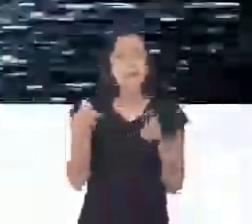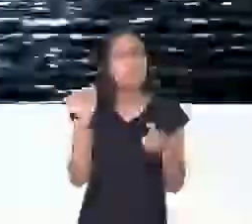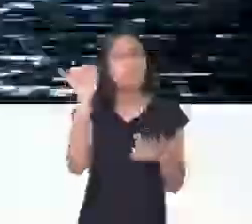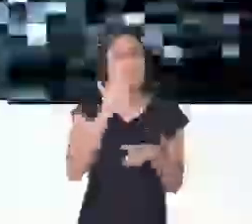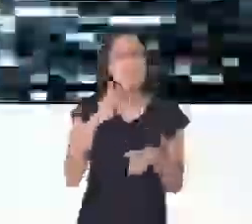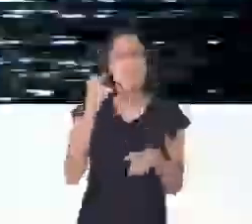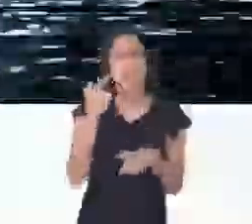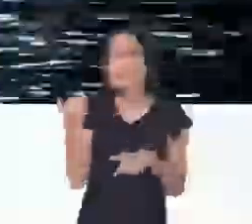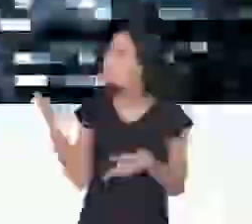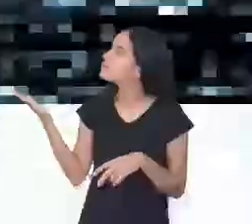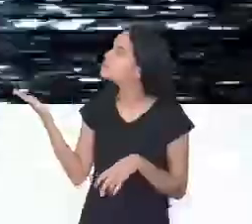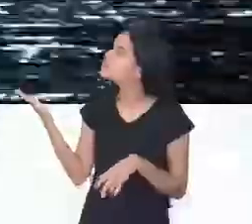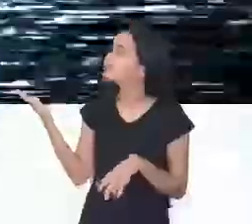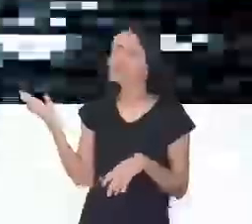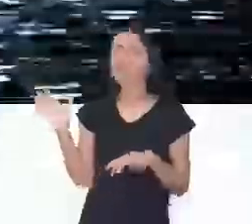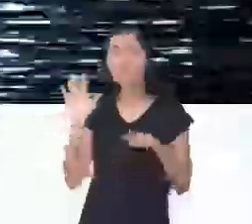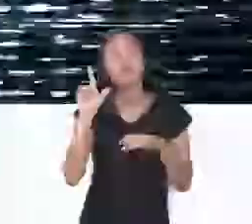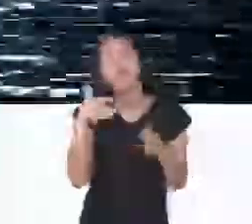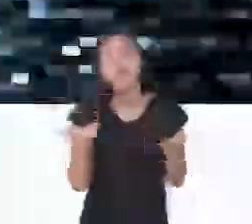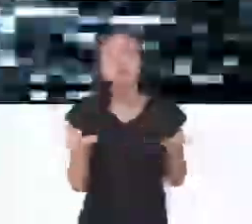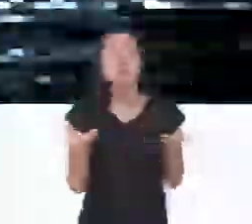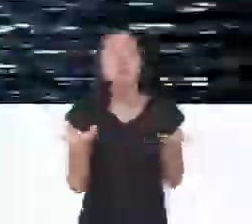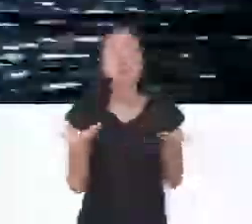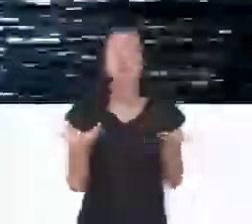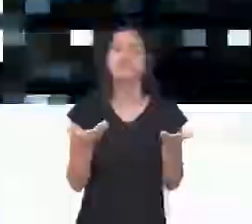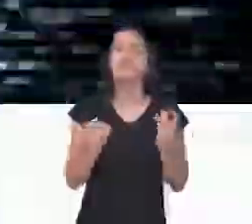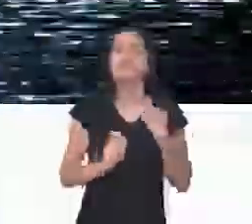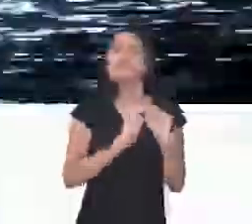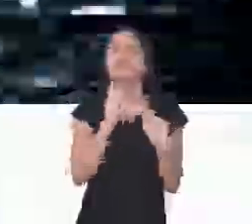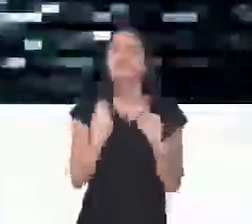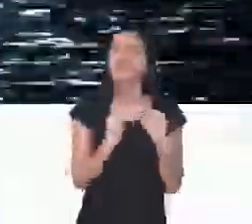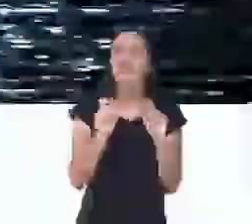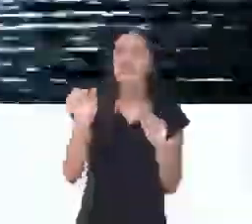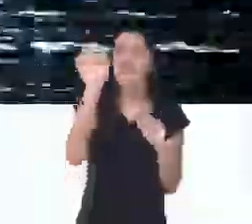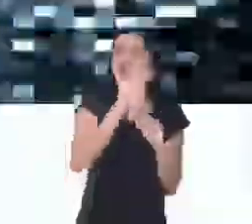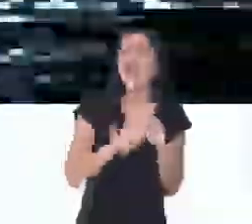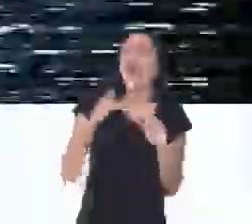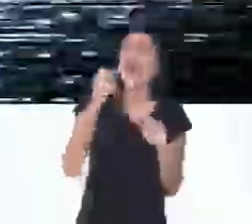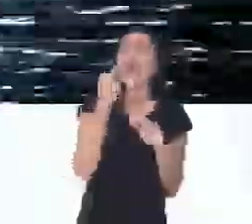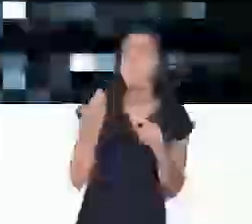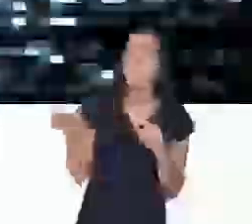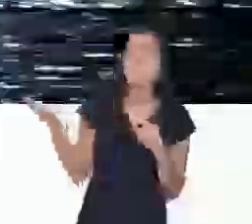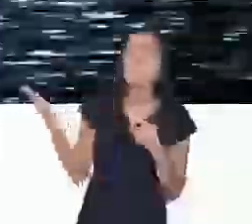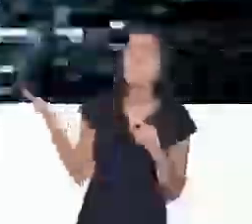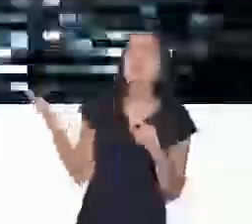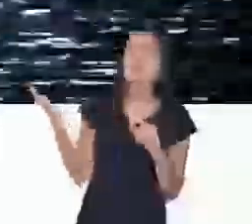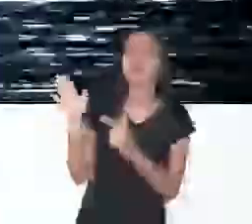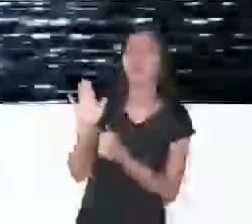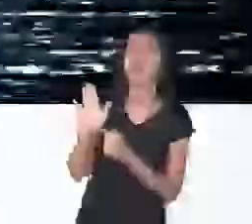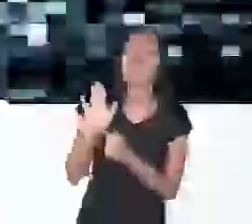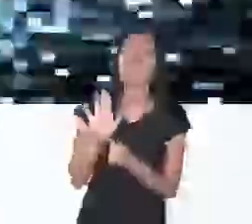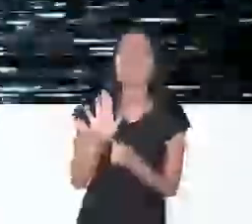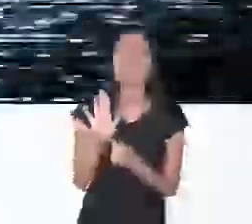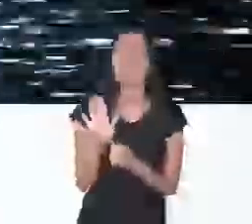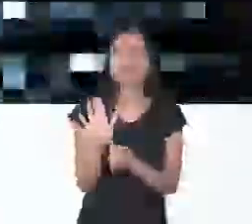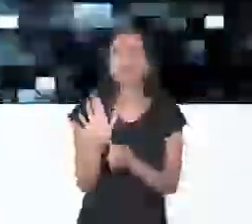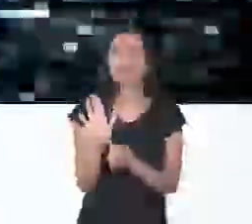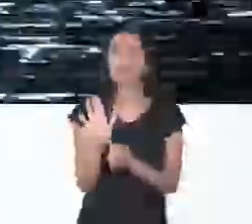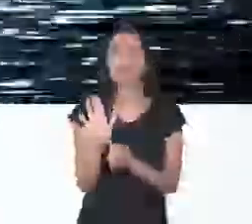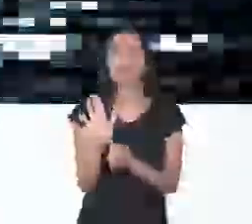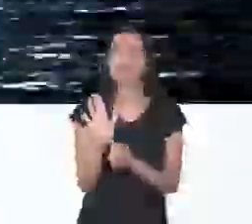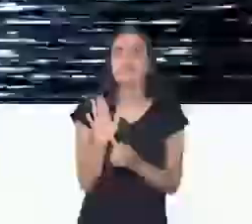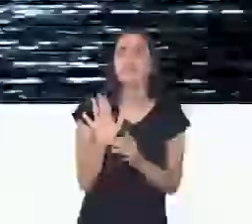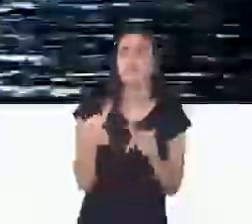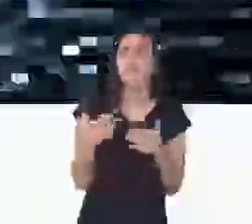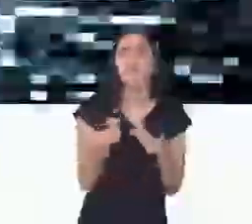agora. E aí, pessoal? Em relação a essa imagem, a gente está mostrando aí uma imagem que, na maioria das vezes,